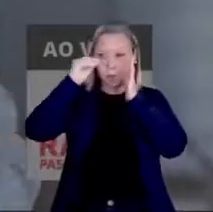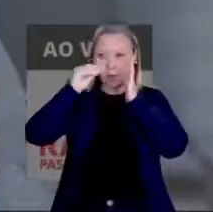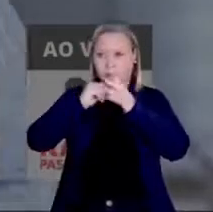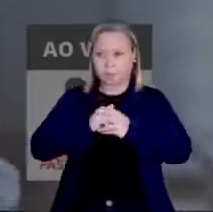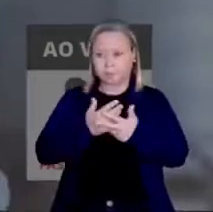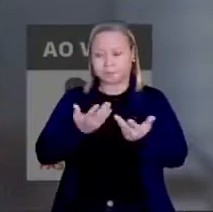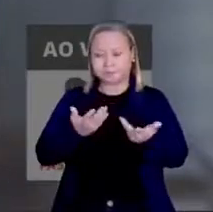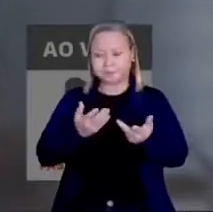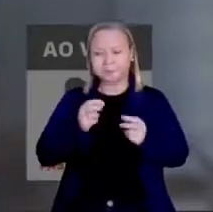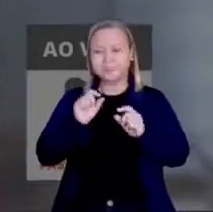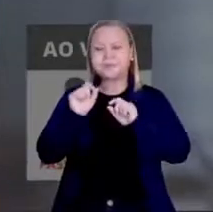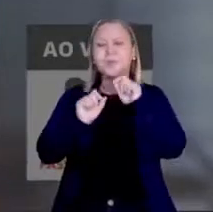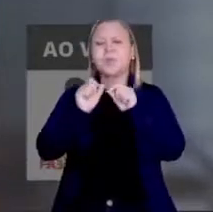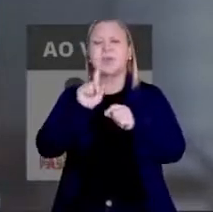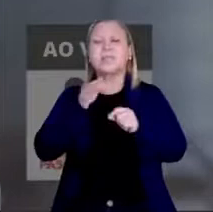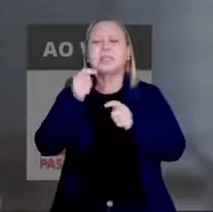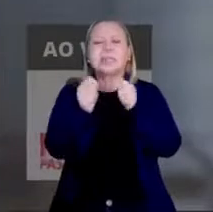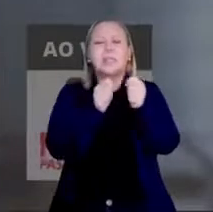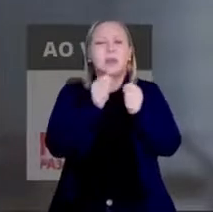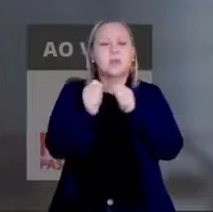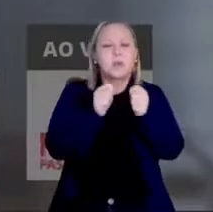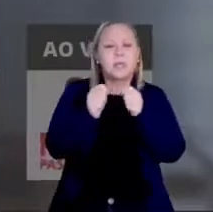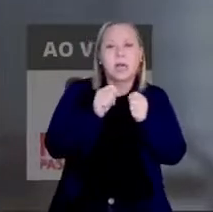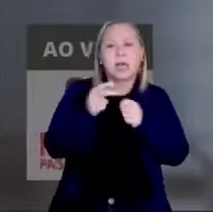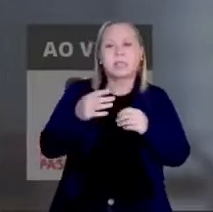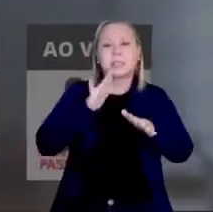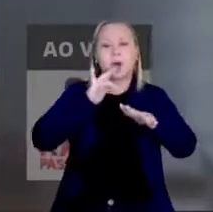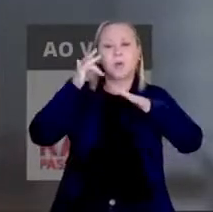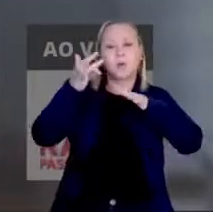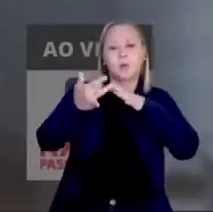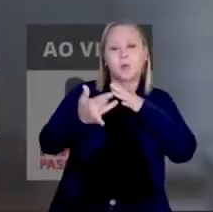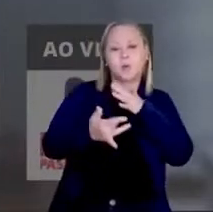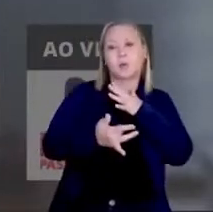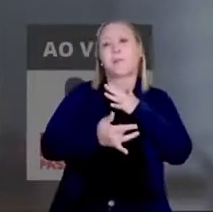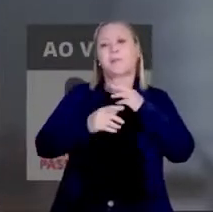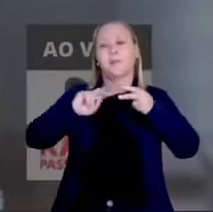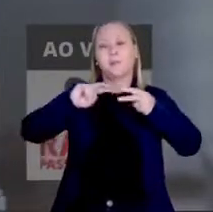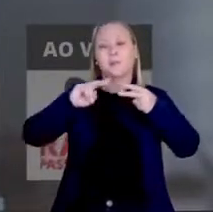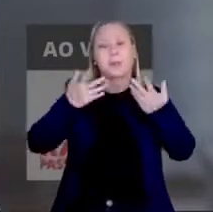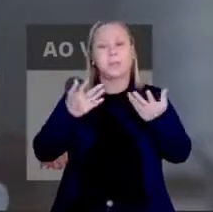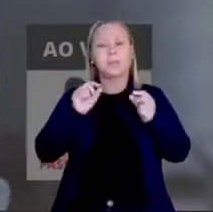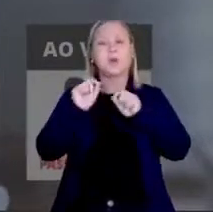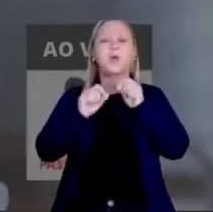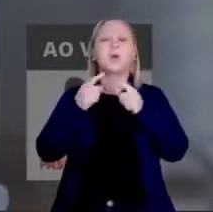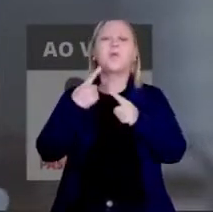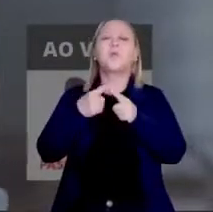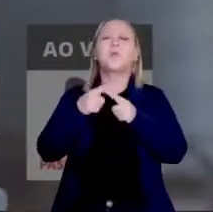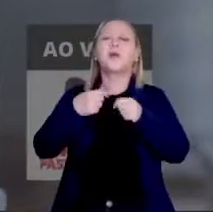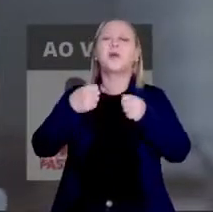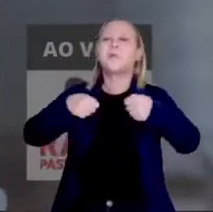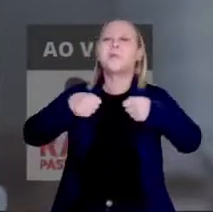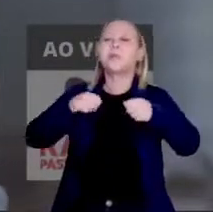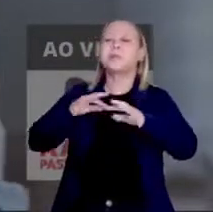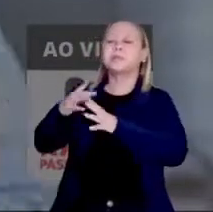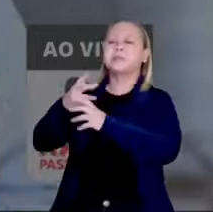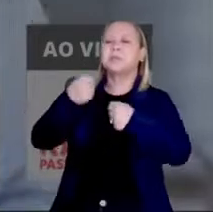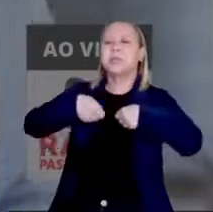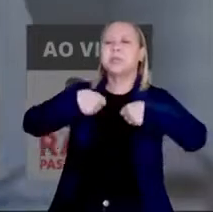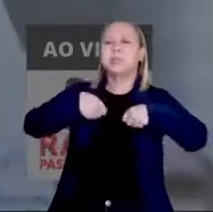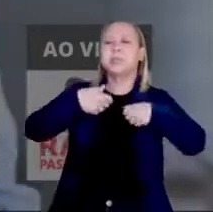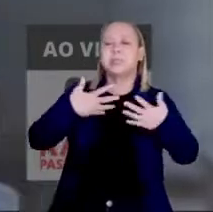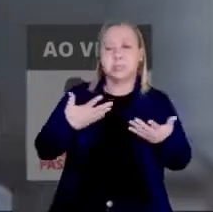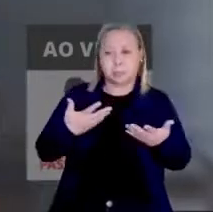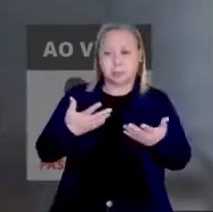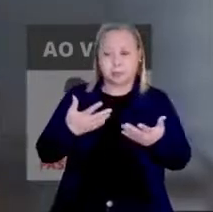coisa muito interessante, mas tem que ter um limite, porque a maldade tomou conta. Você não tem hoje